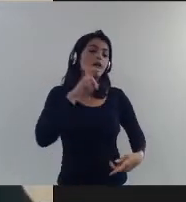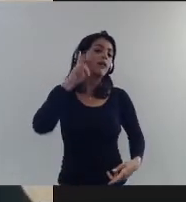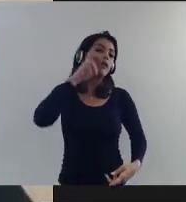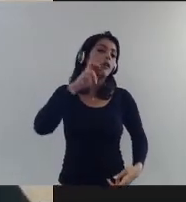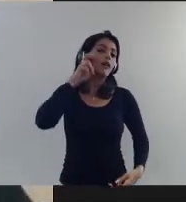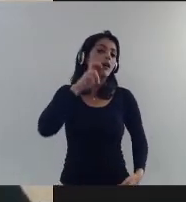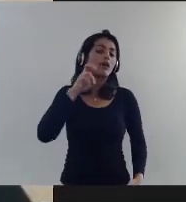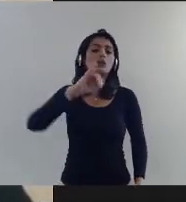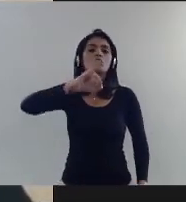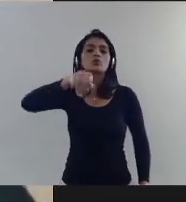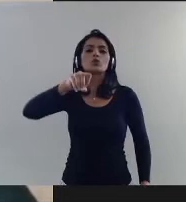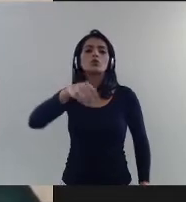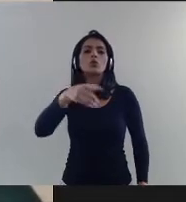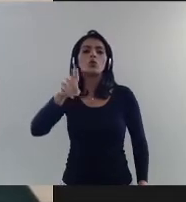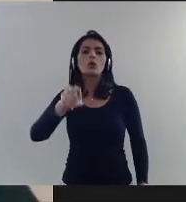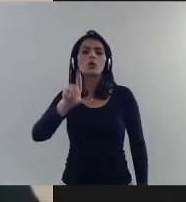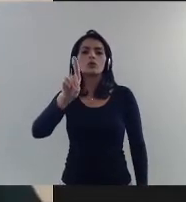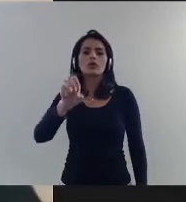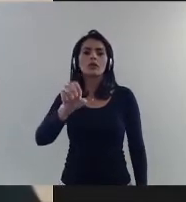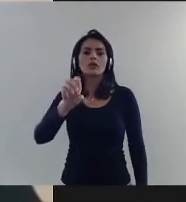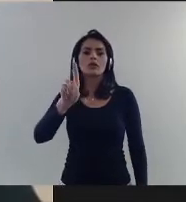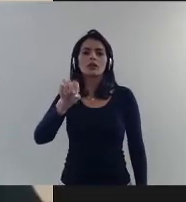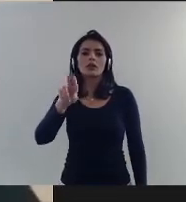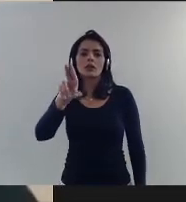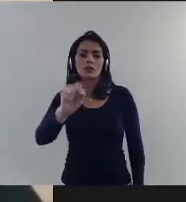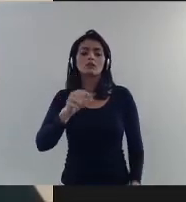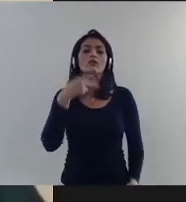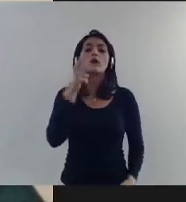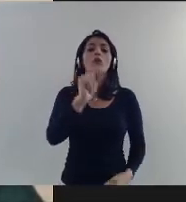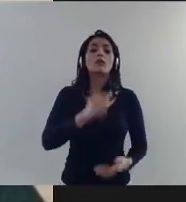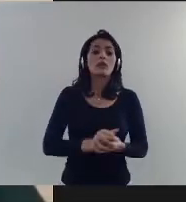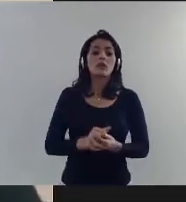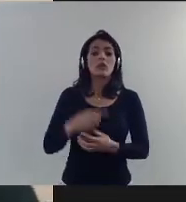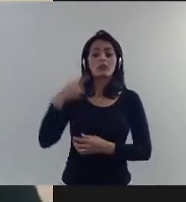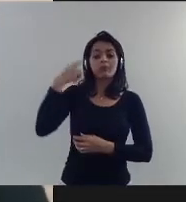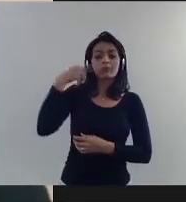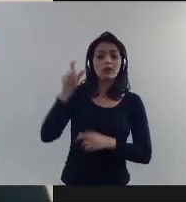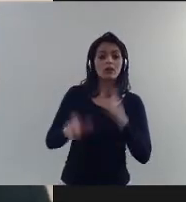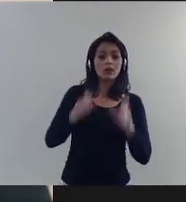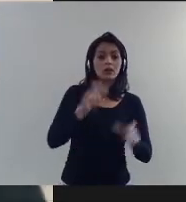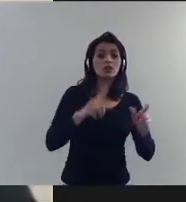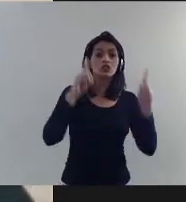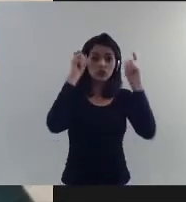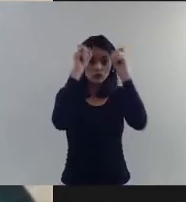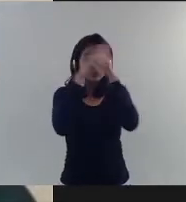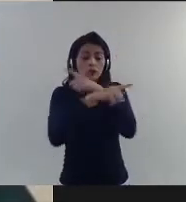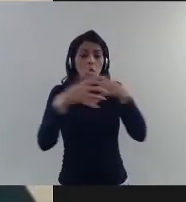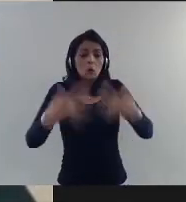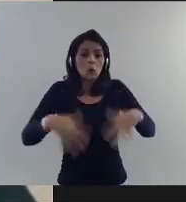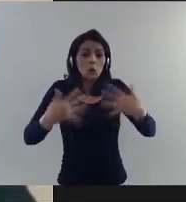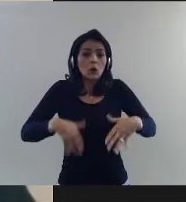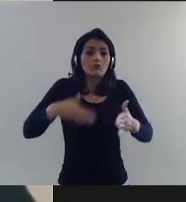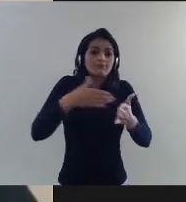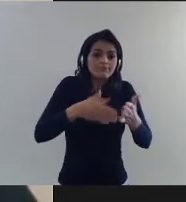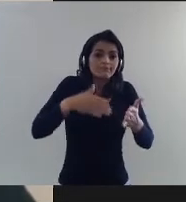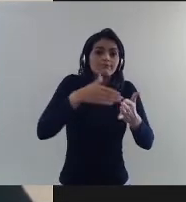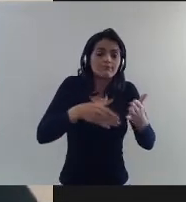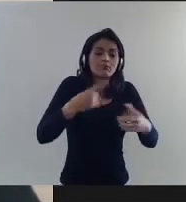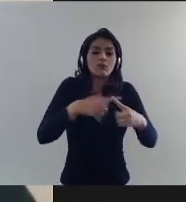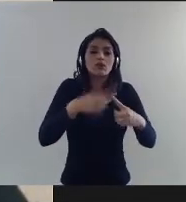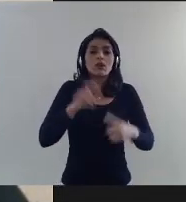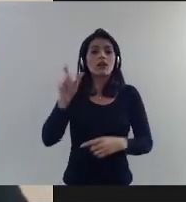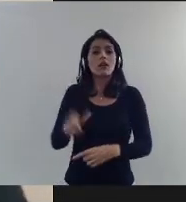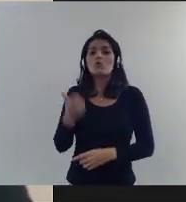o João de Deus, colocou que a dificuldade do advogado, numa sessão em defesa, que ele